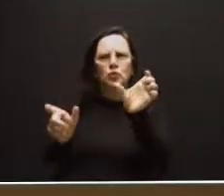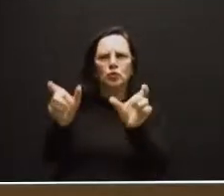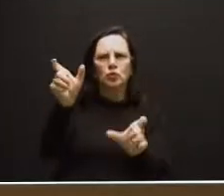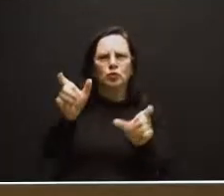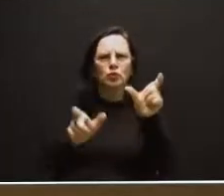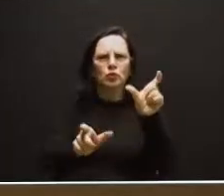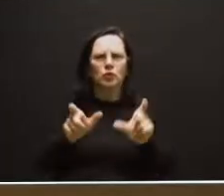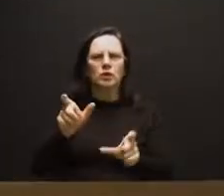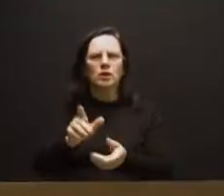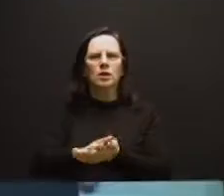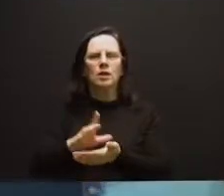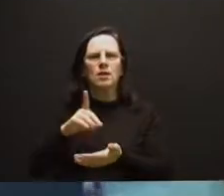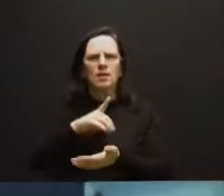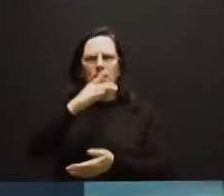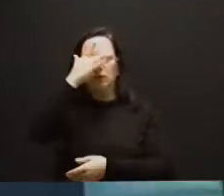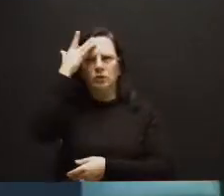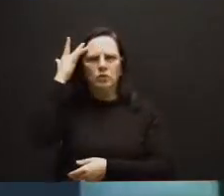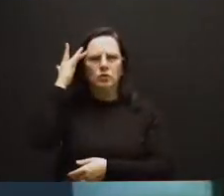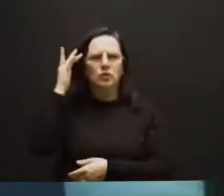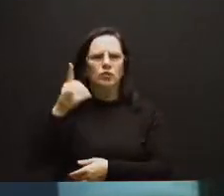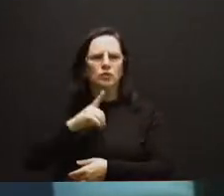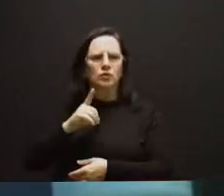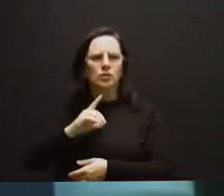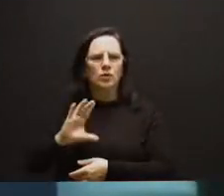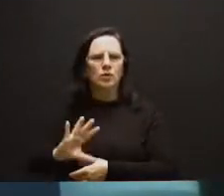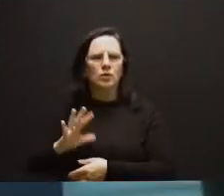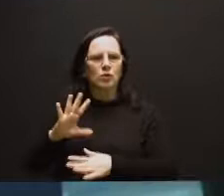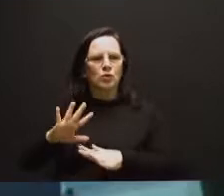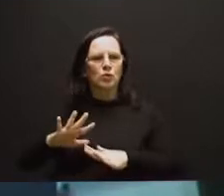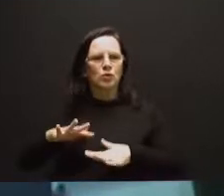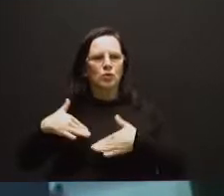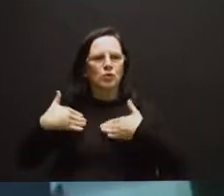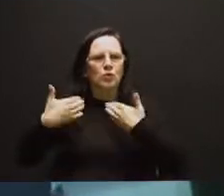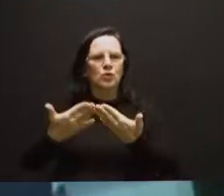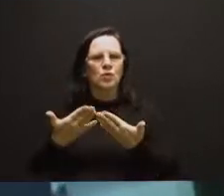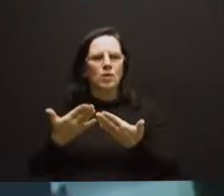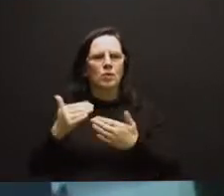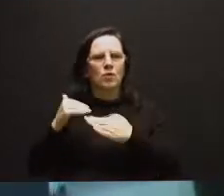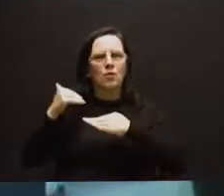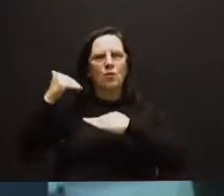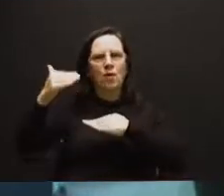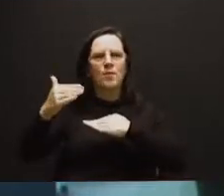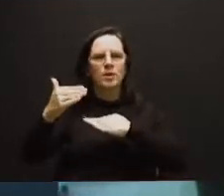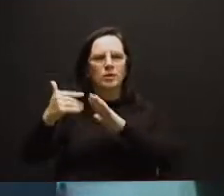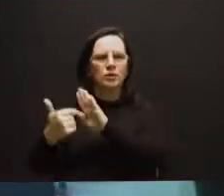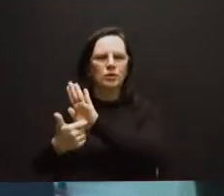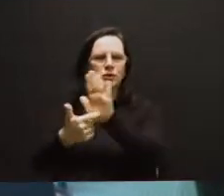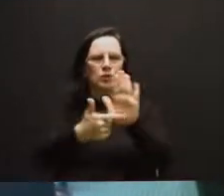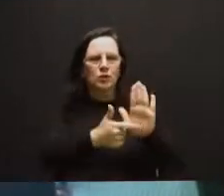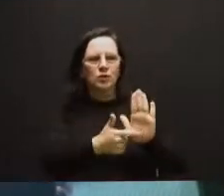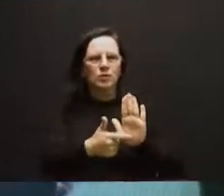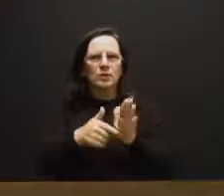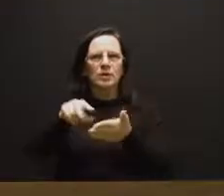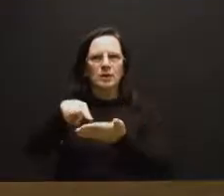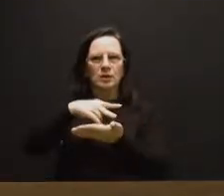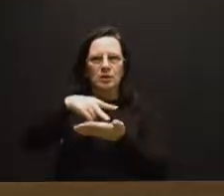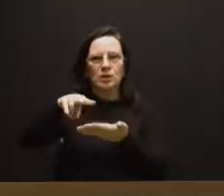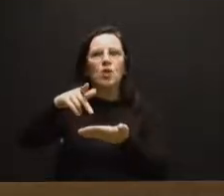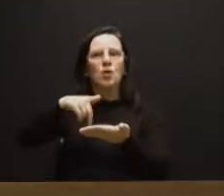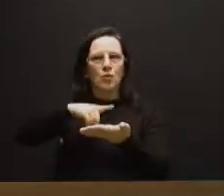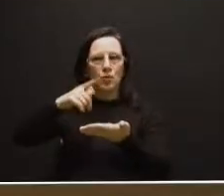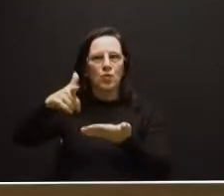destaque dado dado àqueles que obtiveram um desempenho muito acima da média durante as apresentações lugar e se